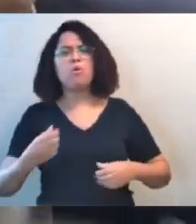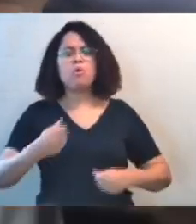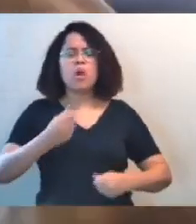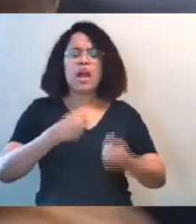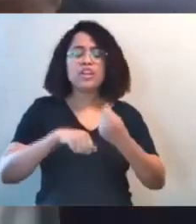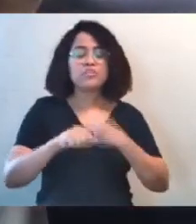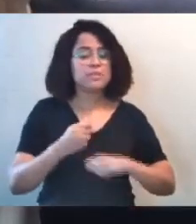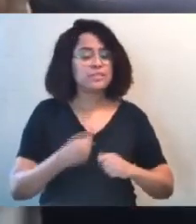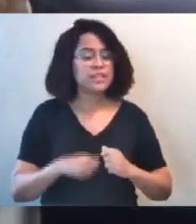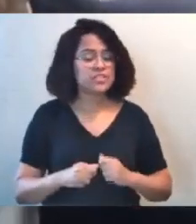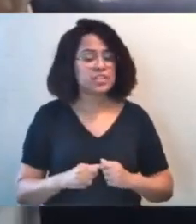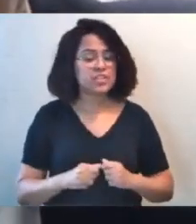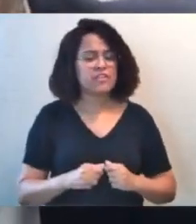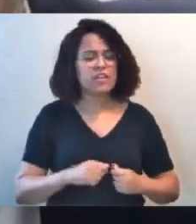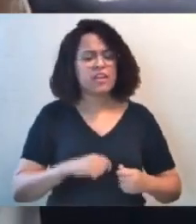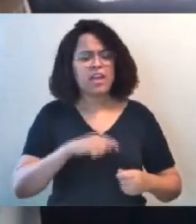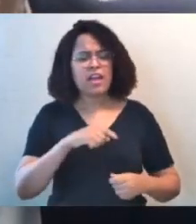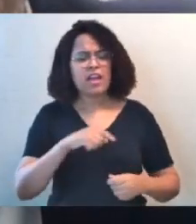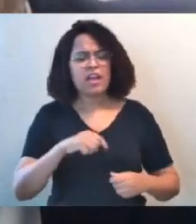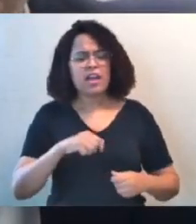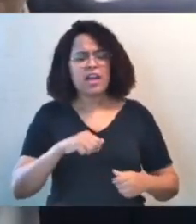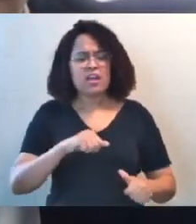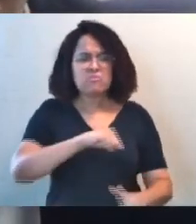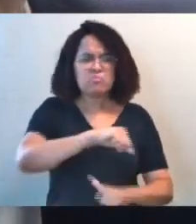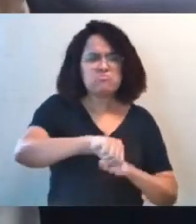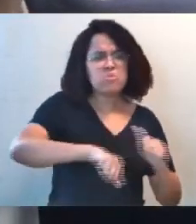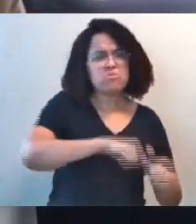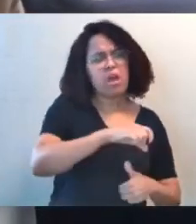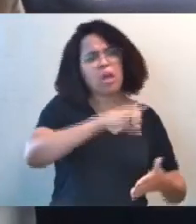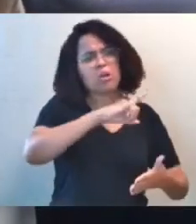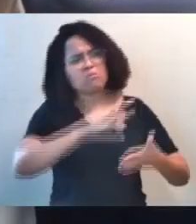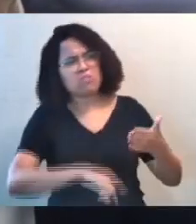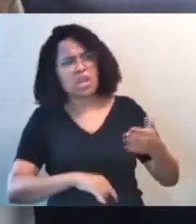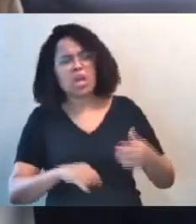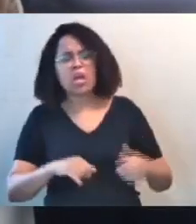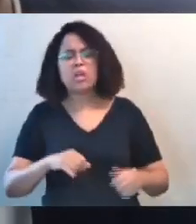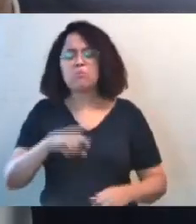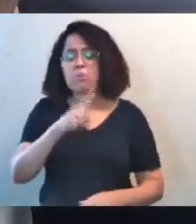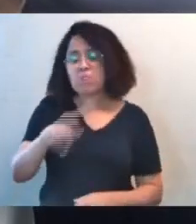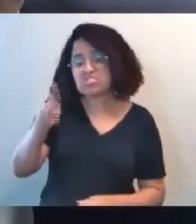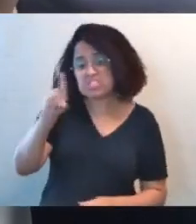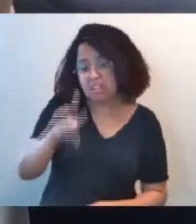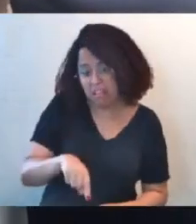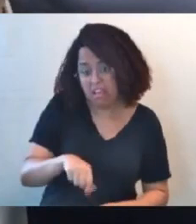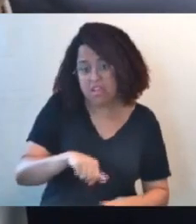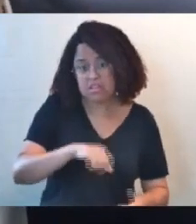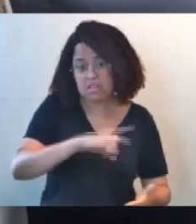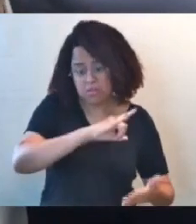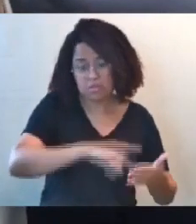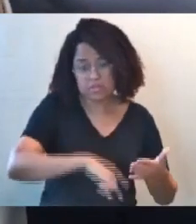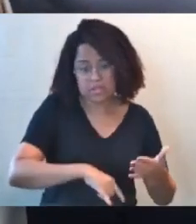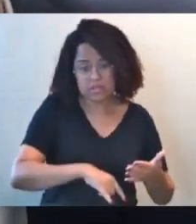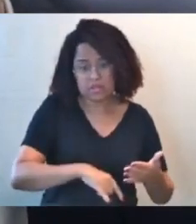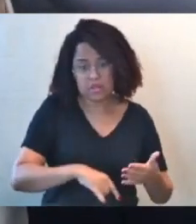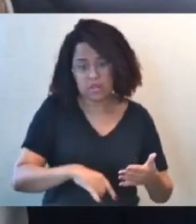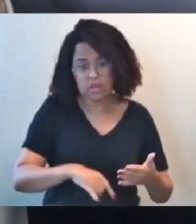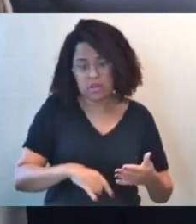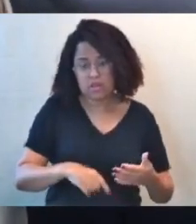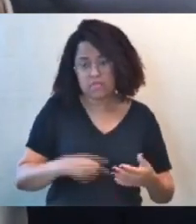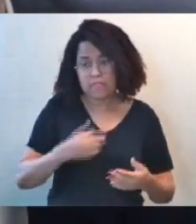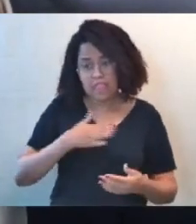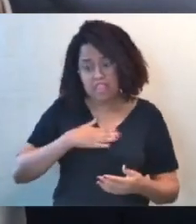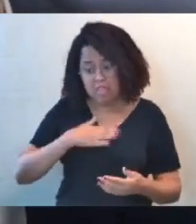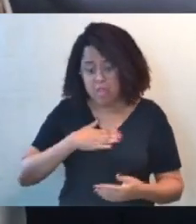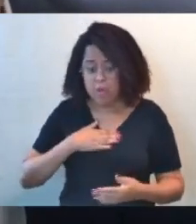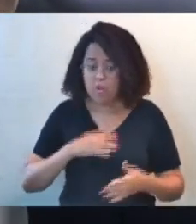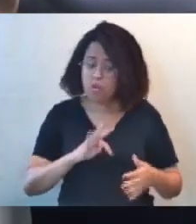contrato, cancelar o contrato, não compete a mim a fazer esse tipo de avaliação. Como técnico da área,